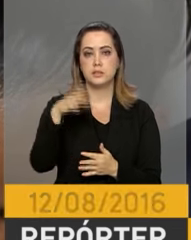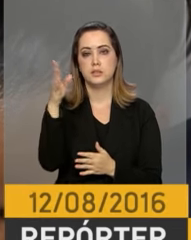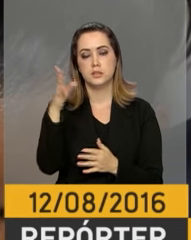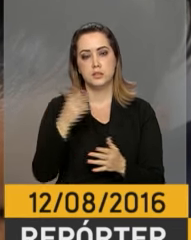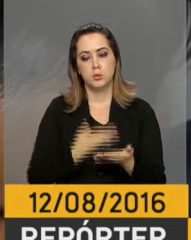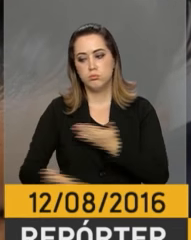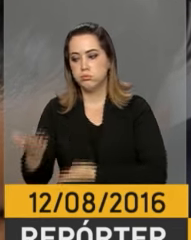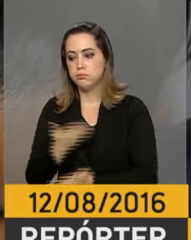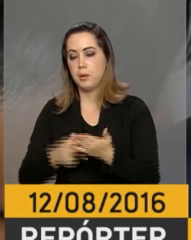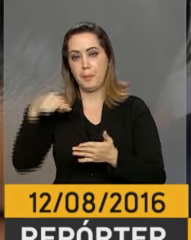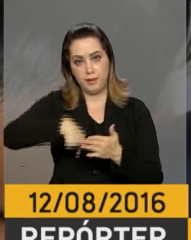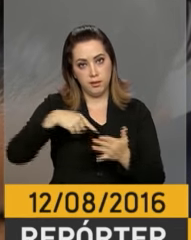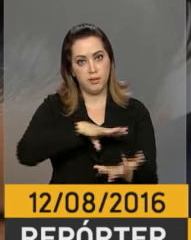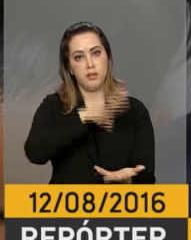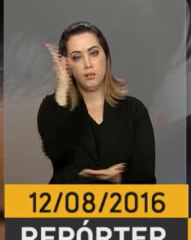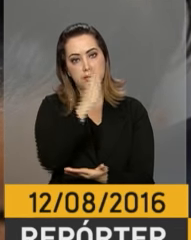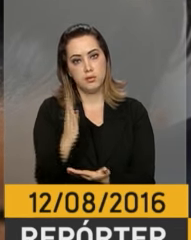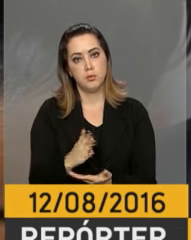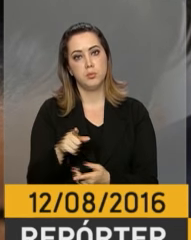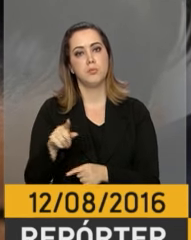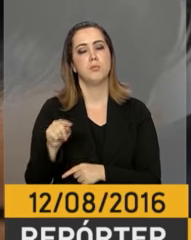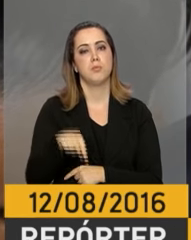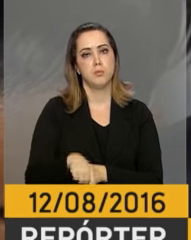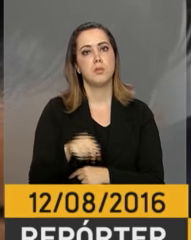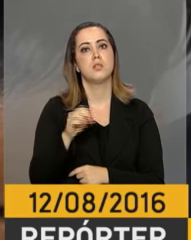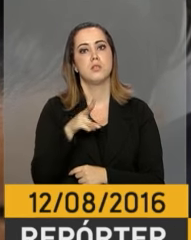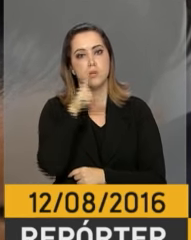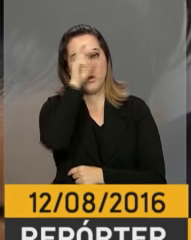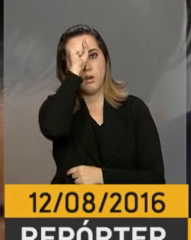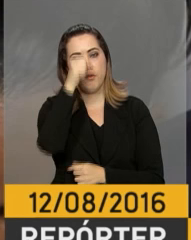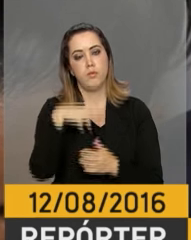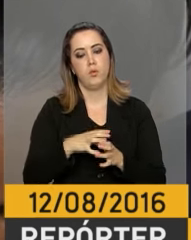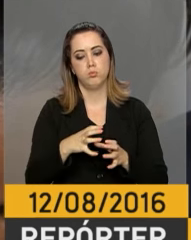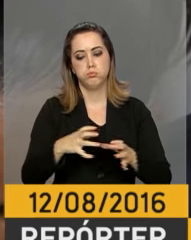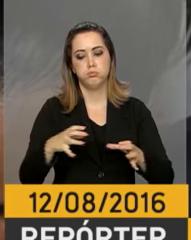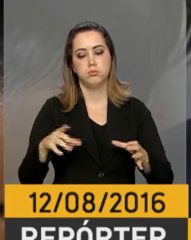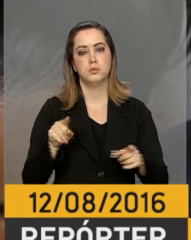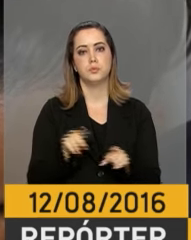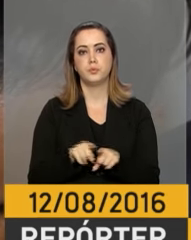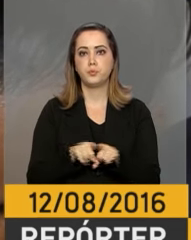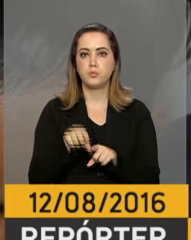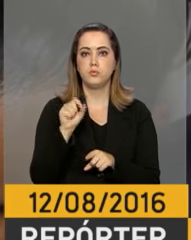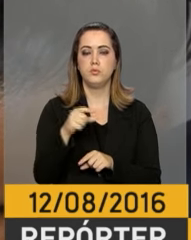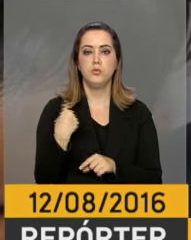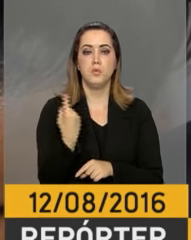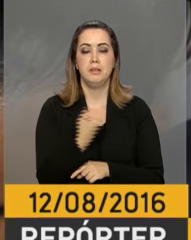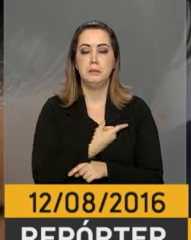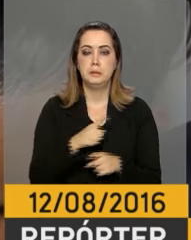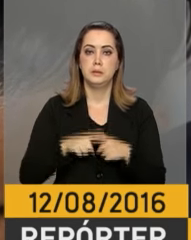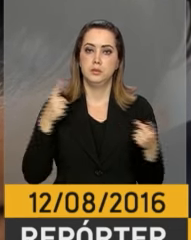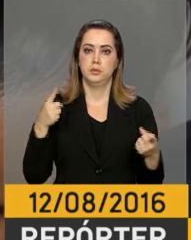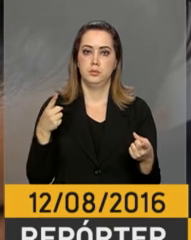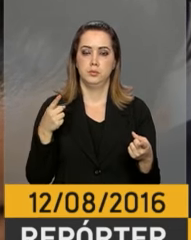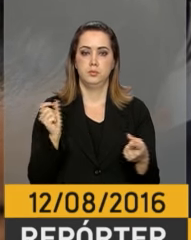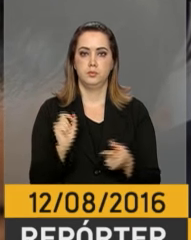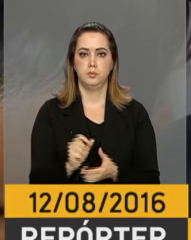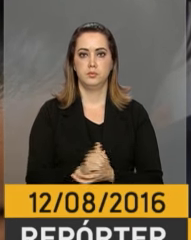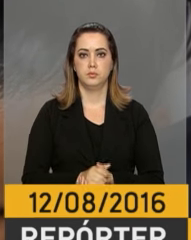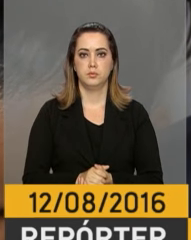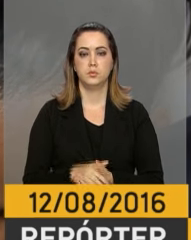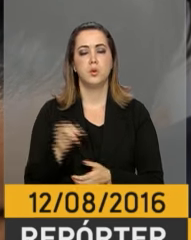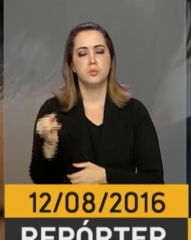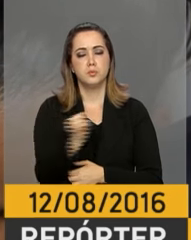que temos que trabalhar para aumentar o mercado, a fatia do mercado externo da economia brasileira. Mas o fato é que